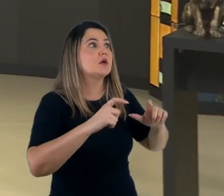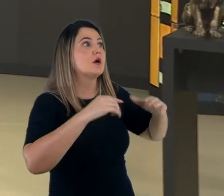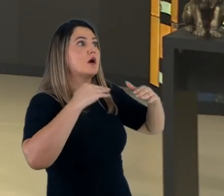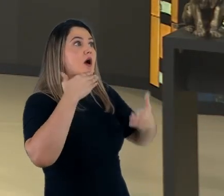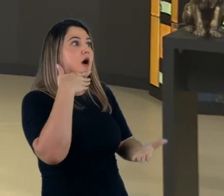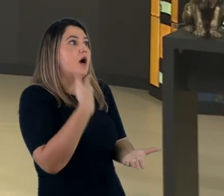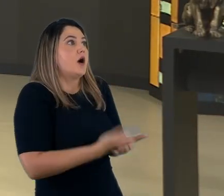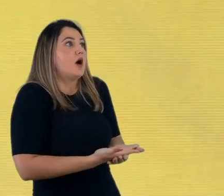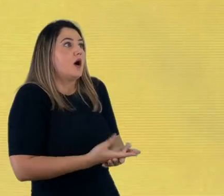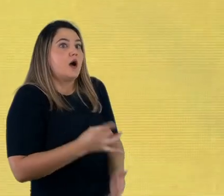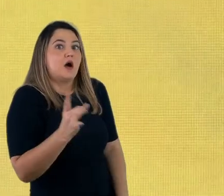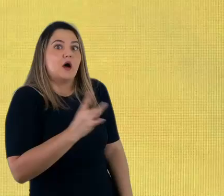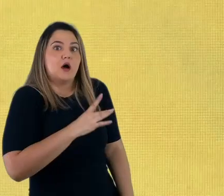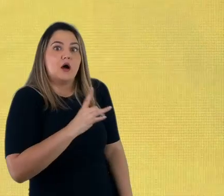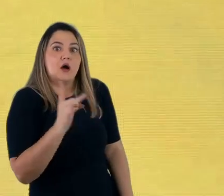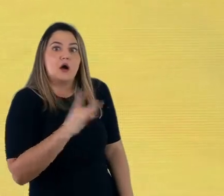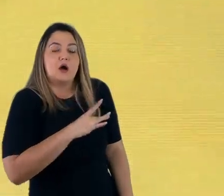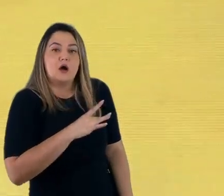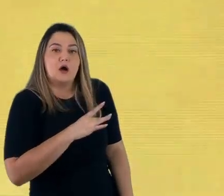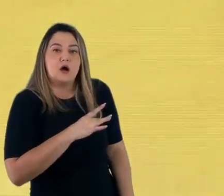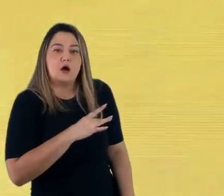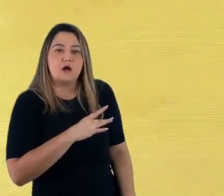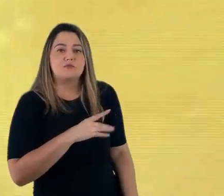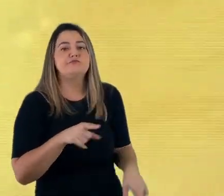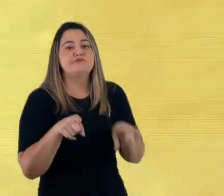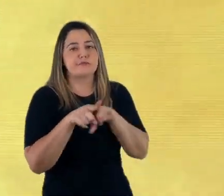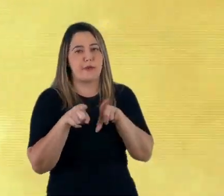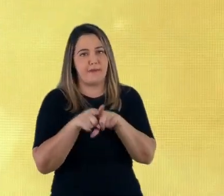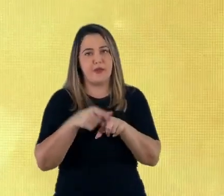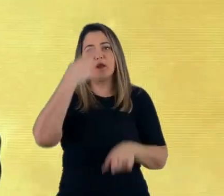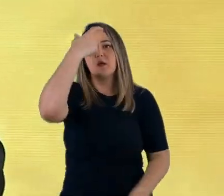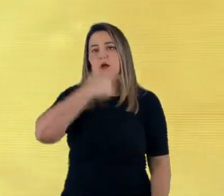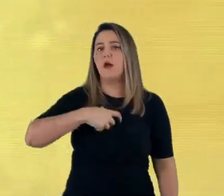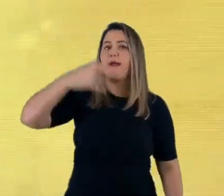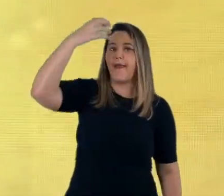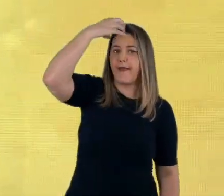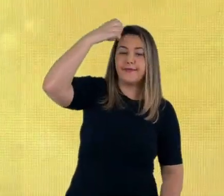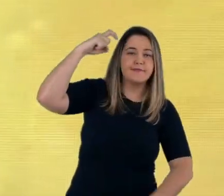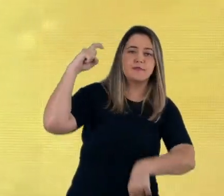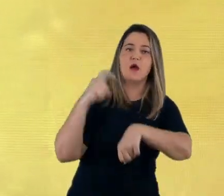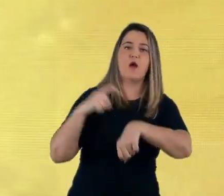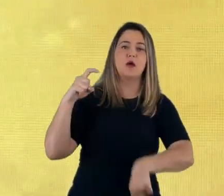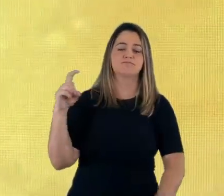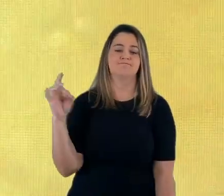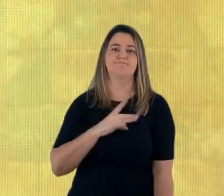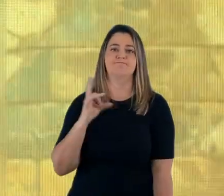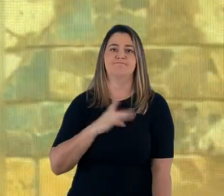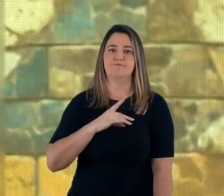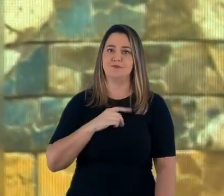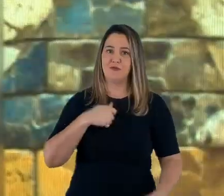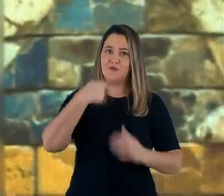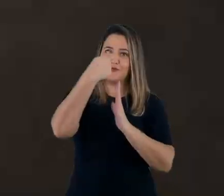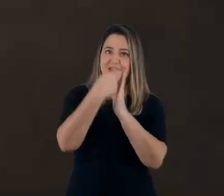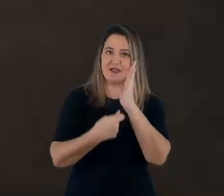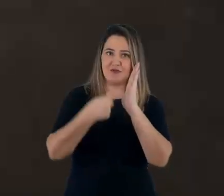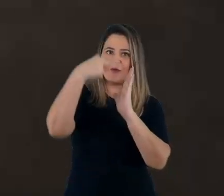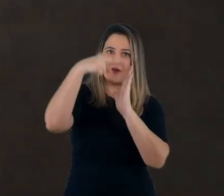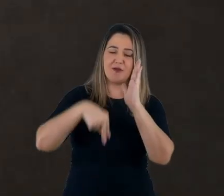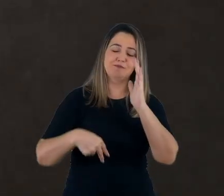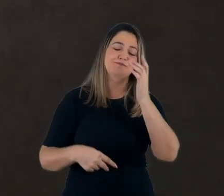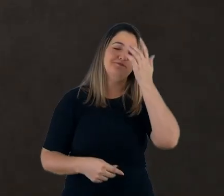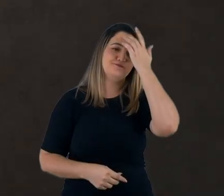todos. Sobre o texto e o temor do rei, a Bíblia diz exatamente o seguinte, eu vou ler na palavra de Deus para